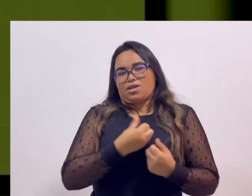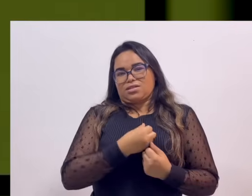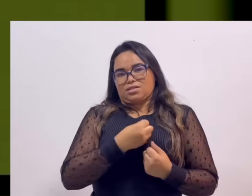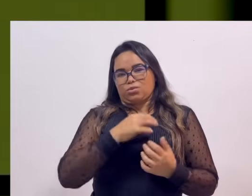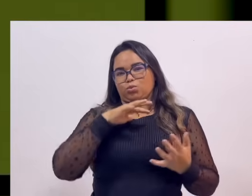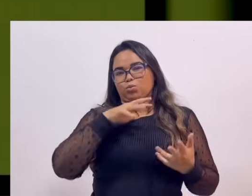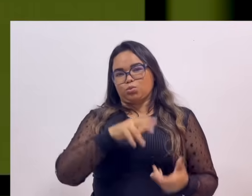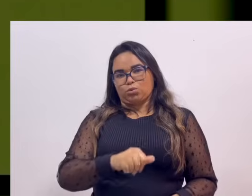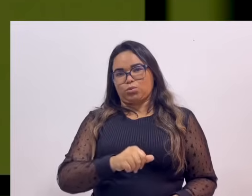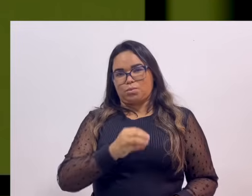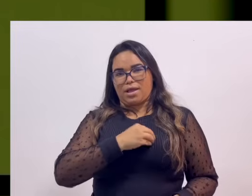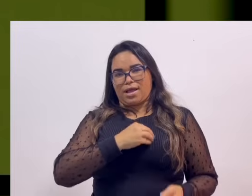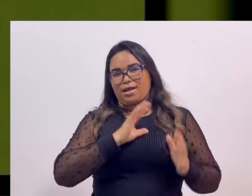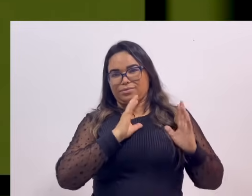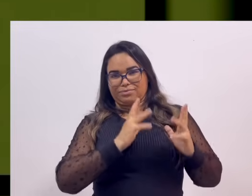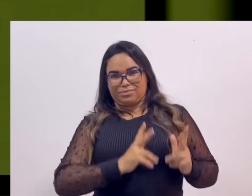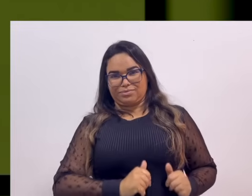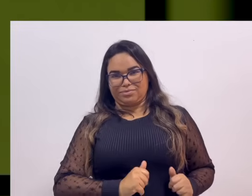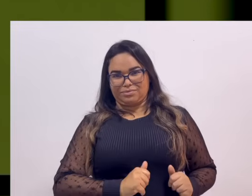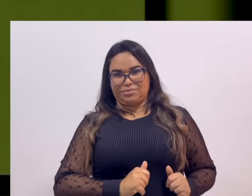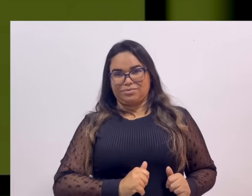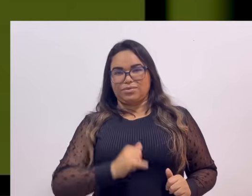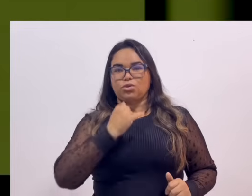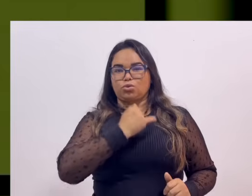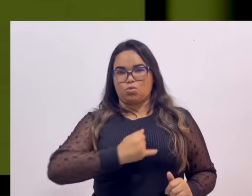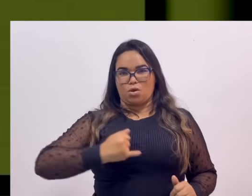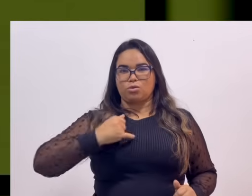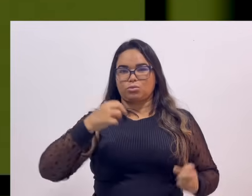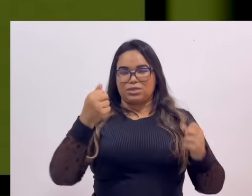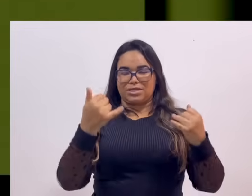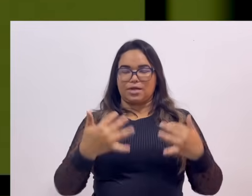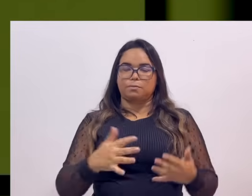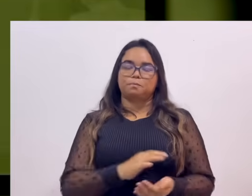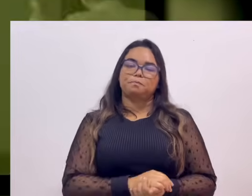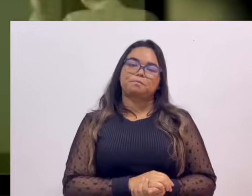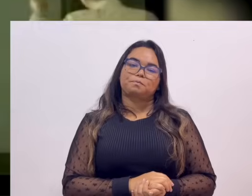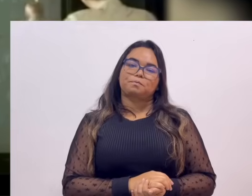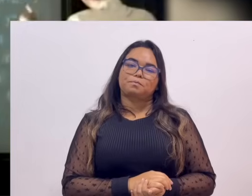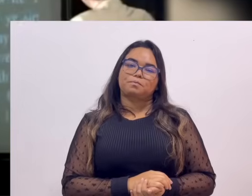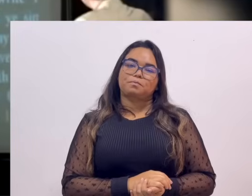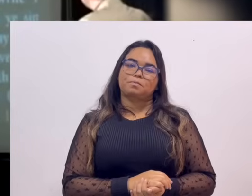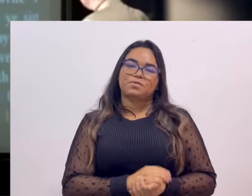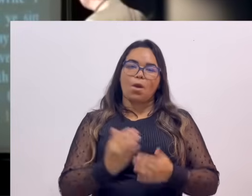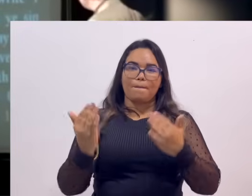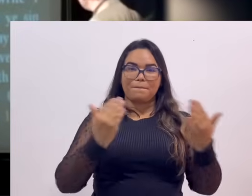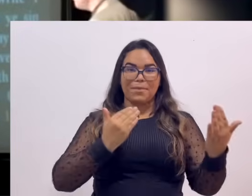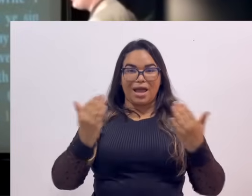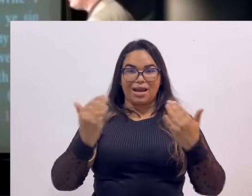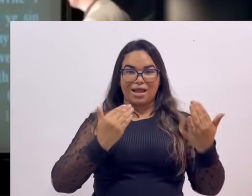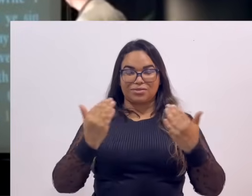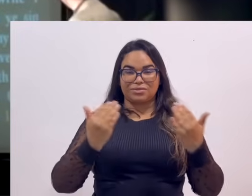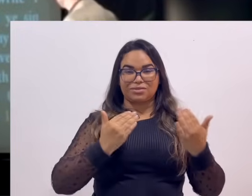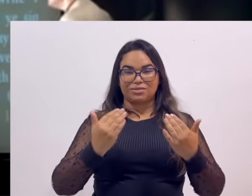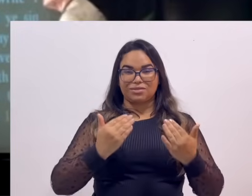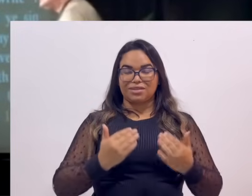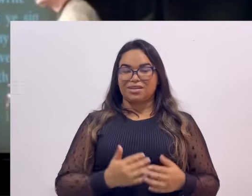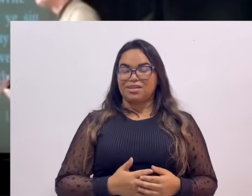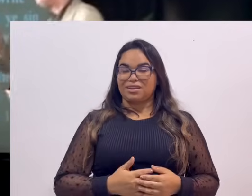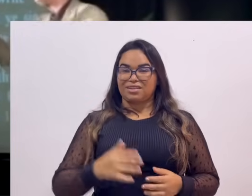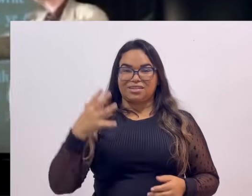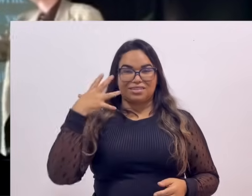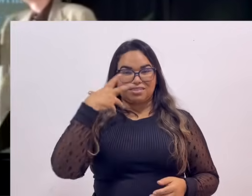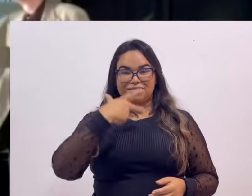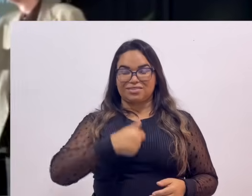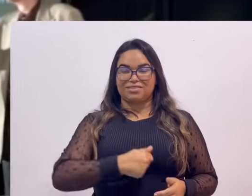1 verso 29 ei lo olhem para ele aí está a tipologia é